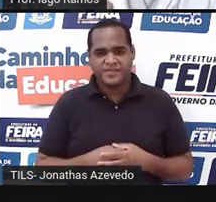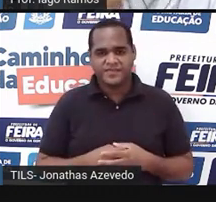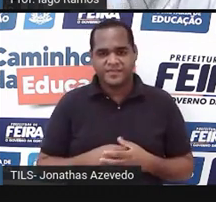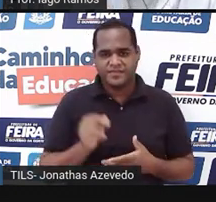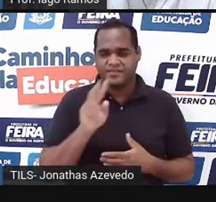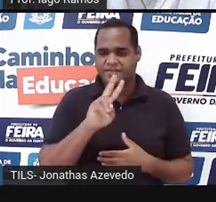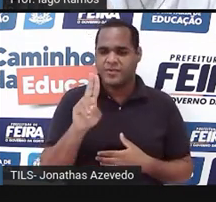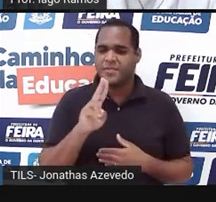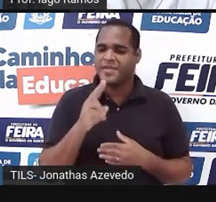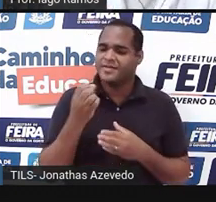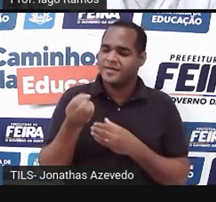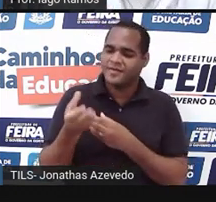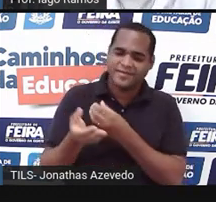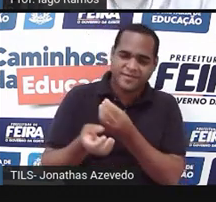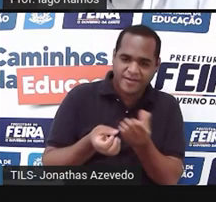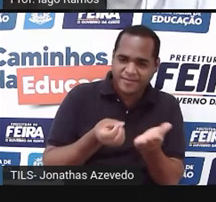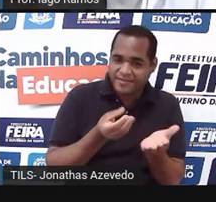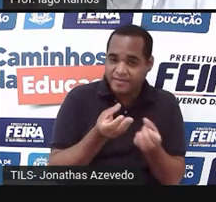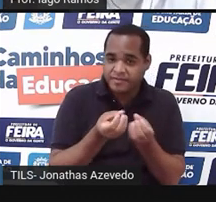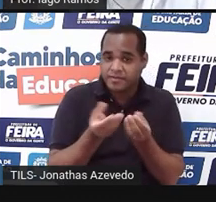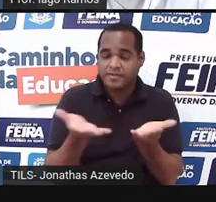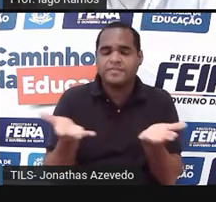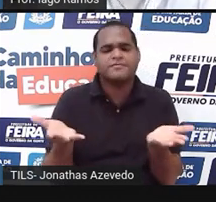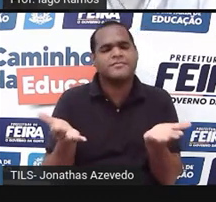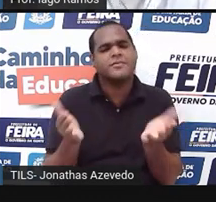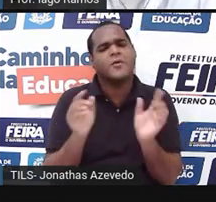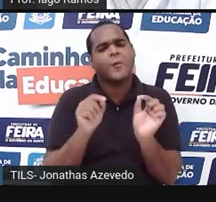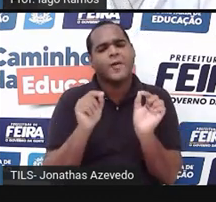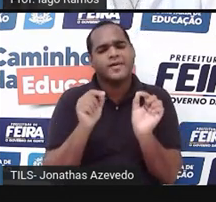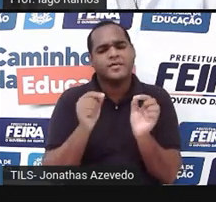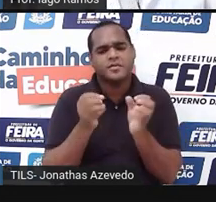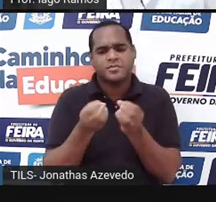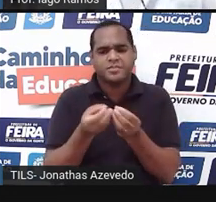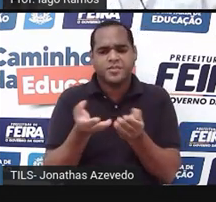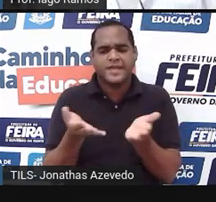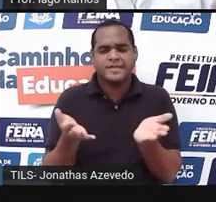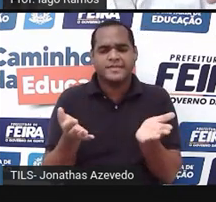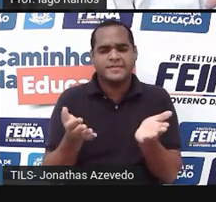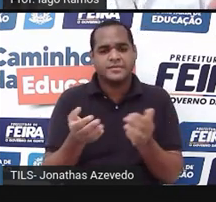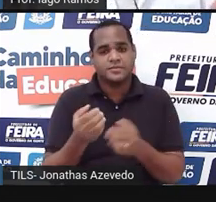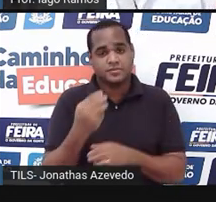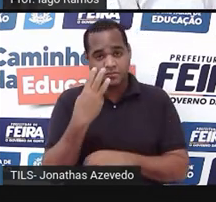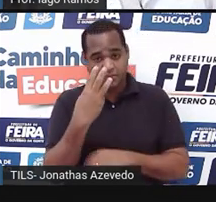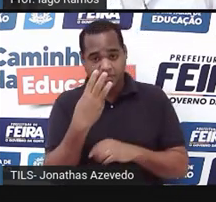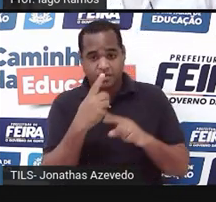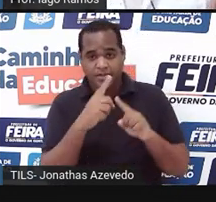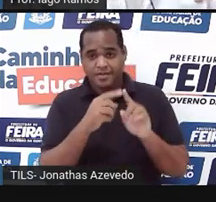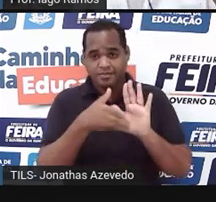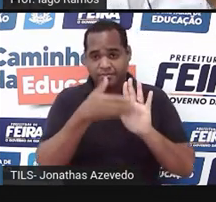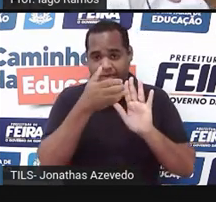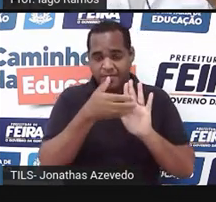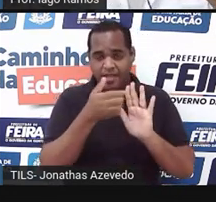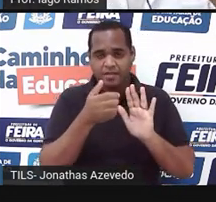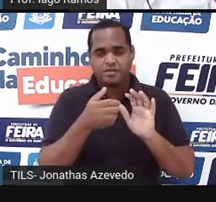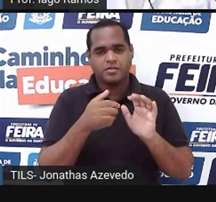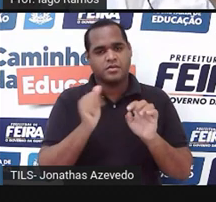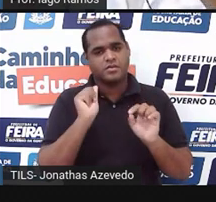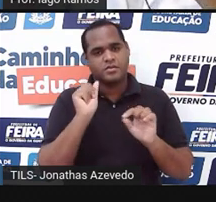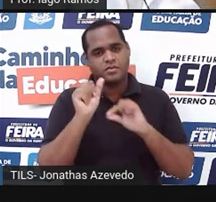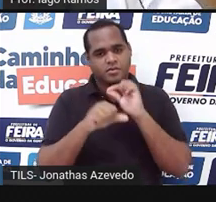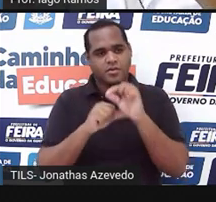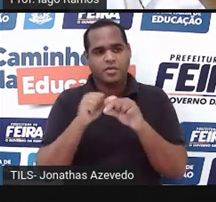vem de Distribuição e como é que a gente faz essa distribuição esse três que tá lá fora eu